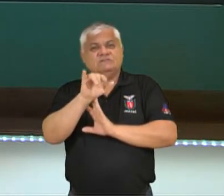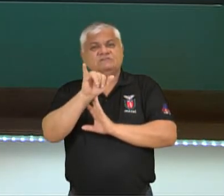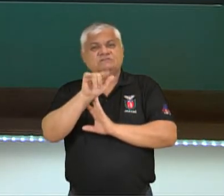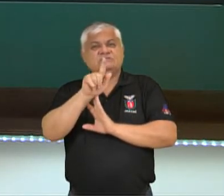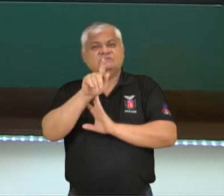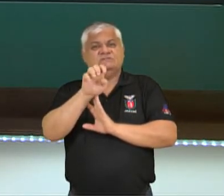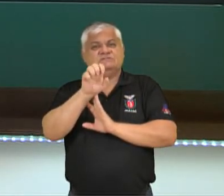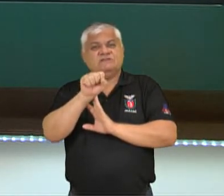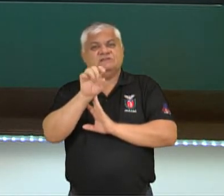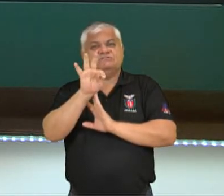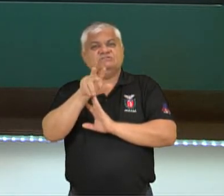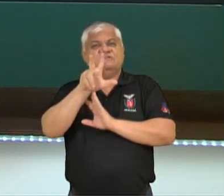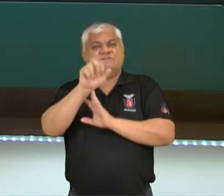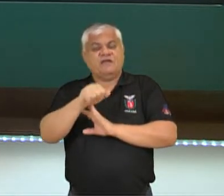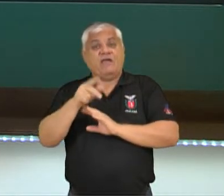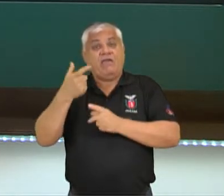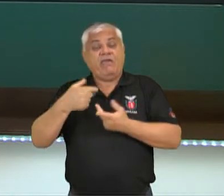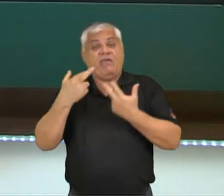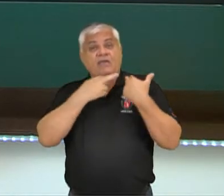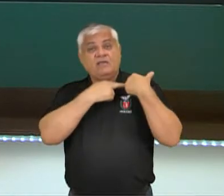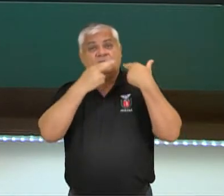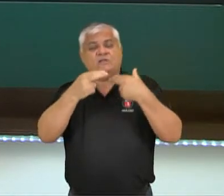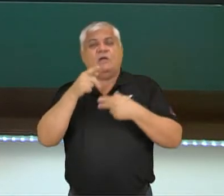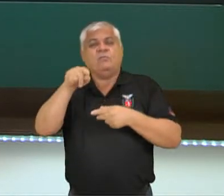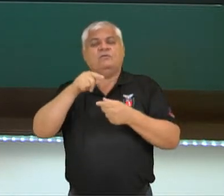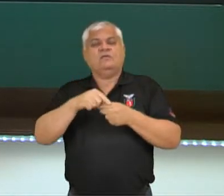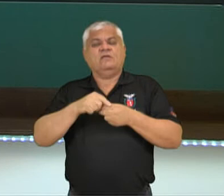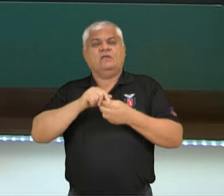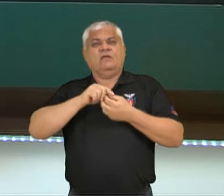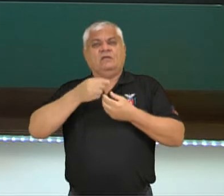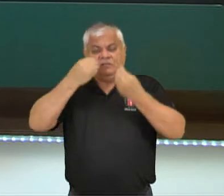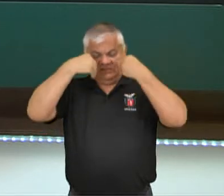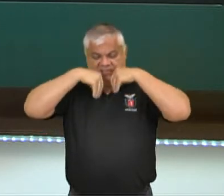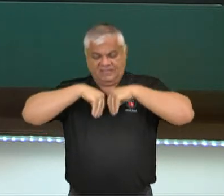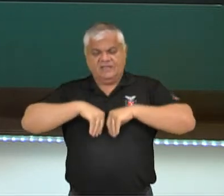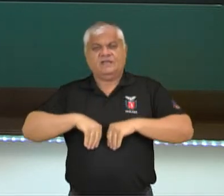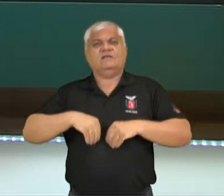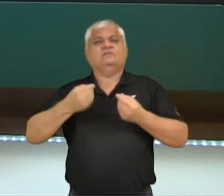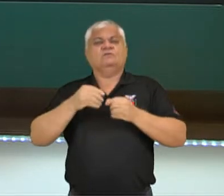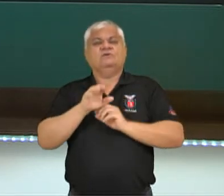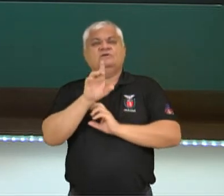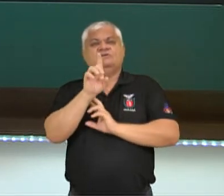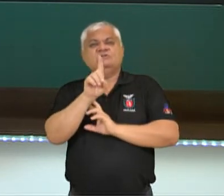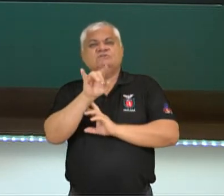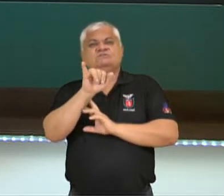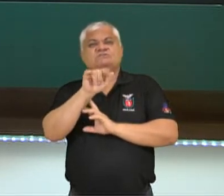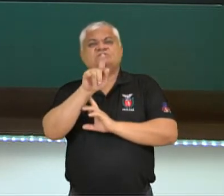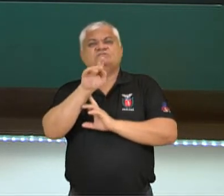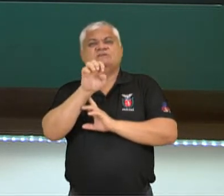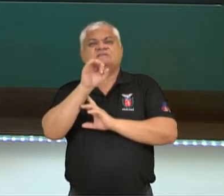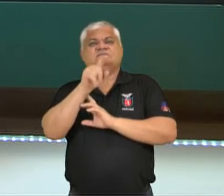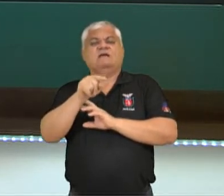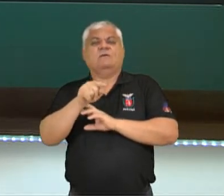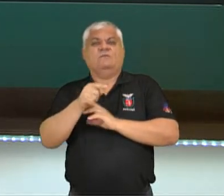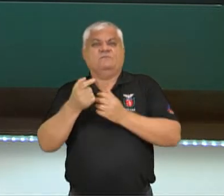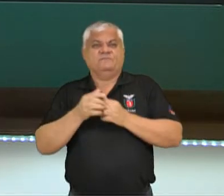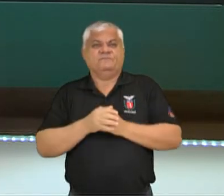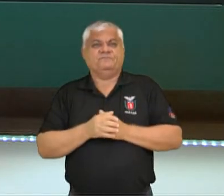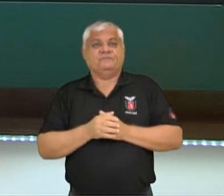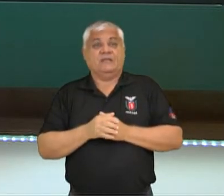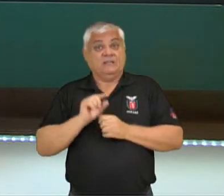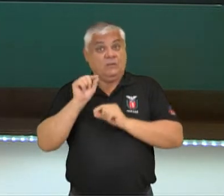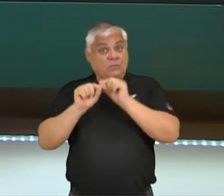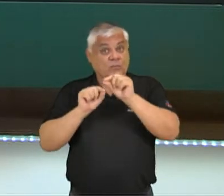os lisossomos são responsáveis pela digestão que ocorre dentro da célula, digestão intracelular.